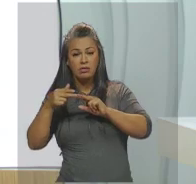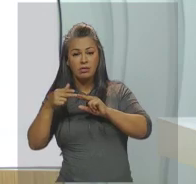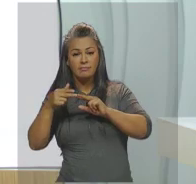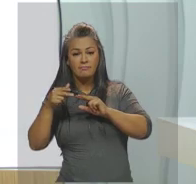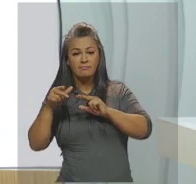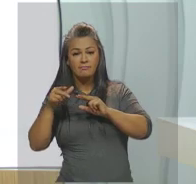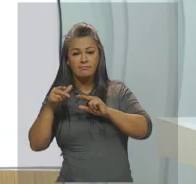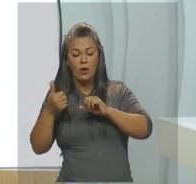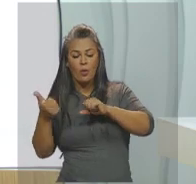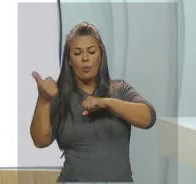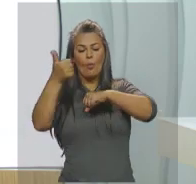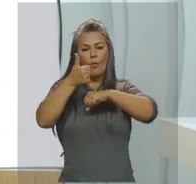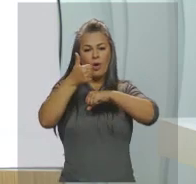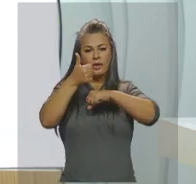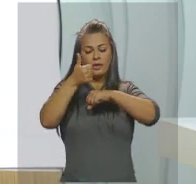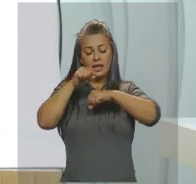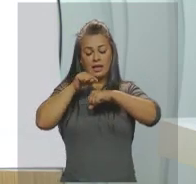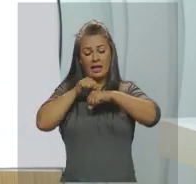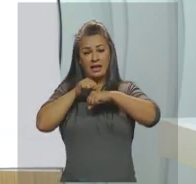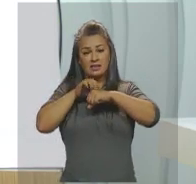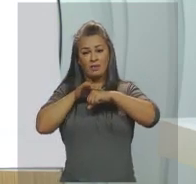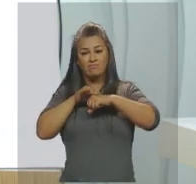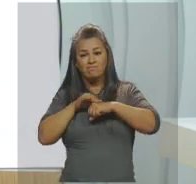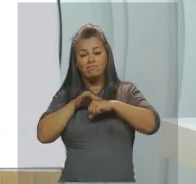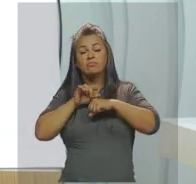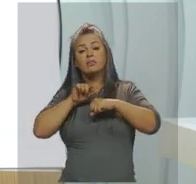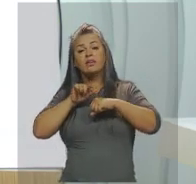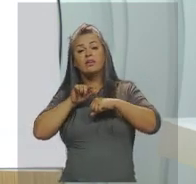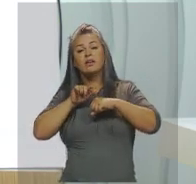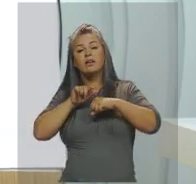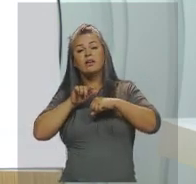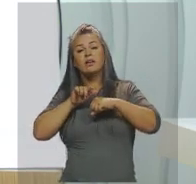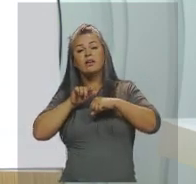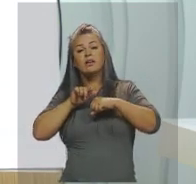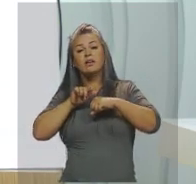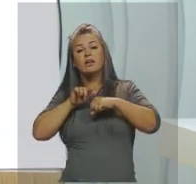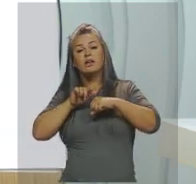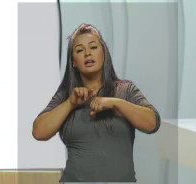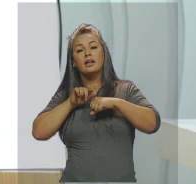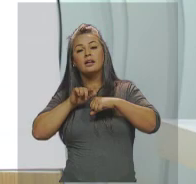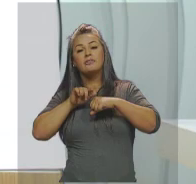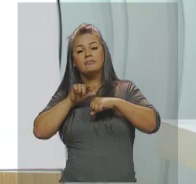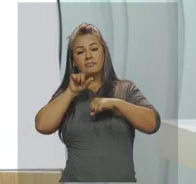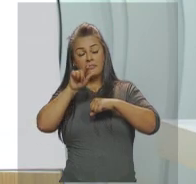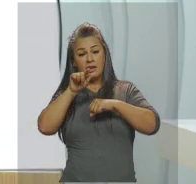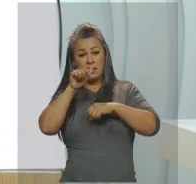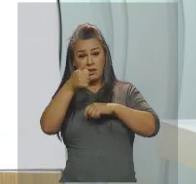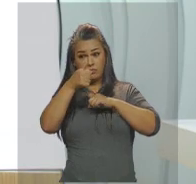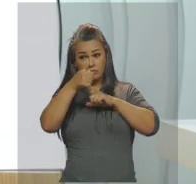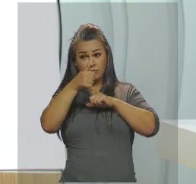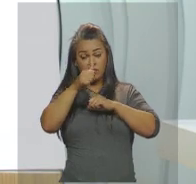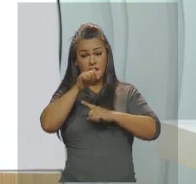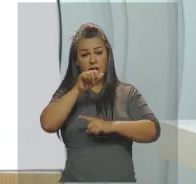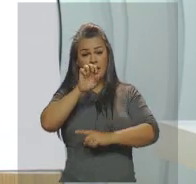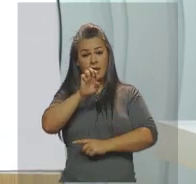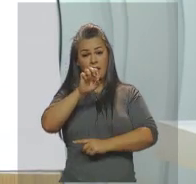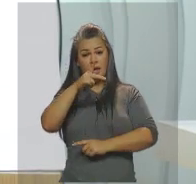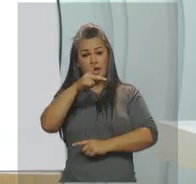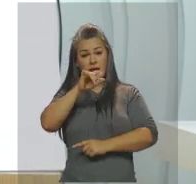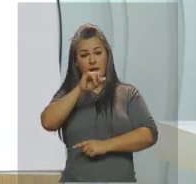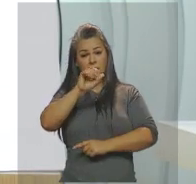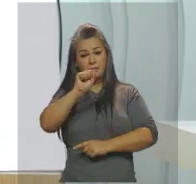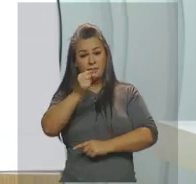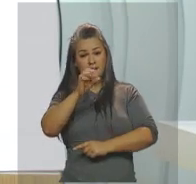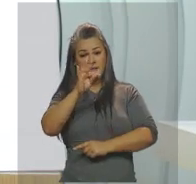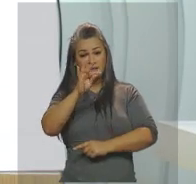E aquele que vai inibir, eu chamo ele de epistático. Daí o nome